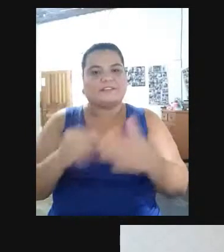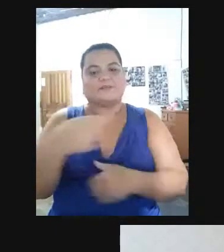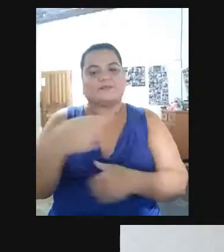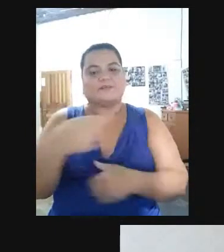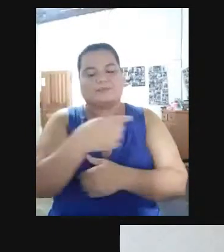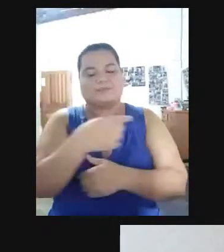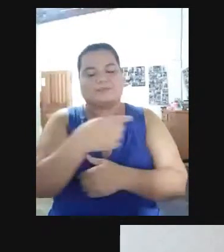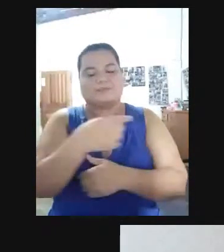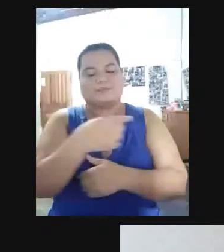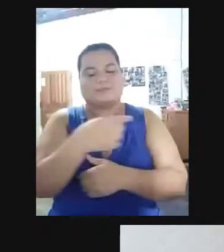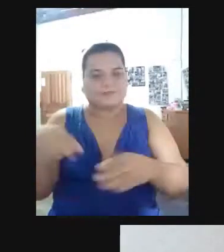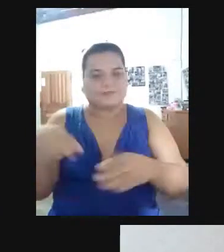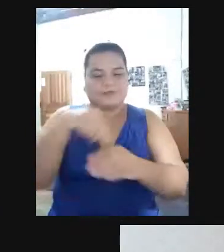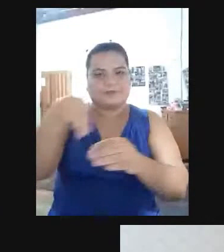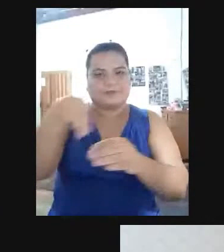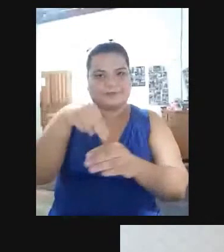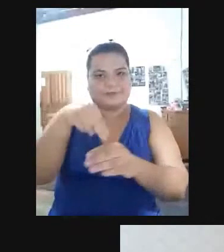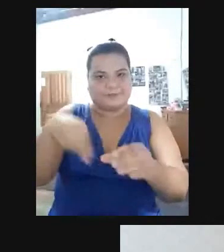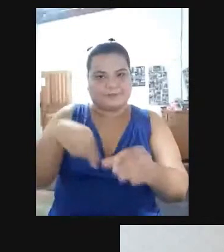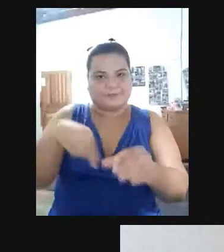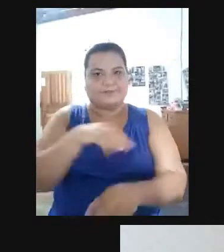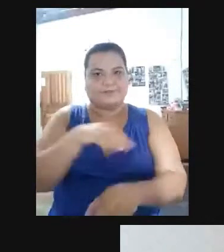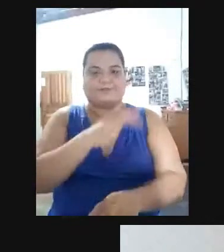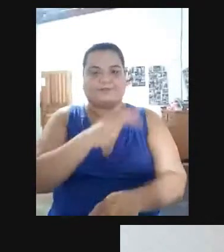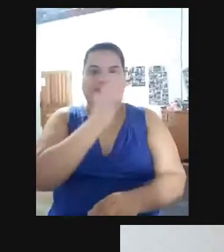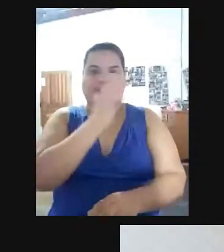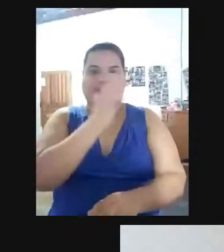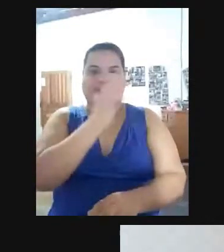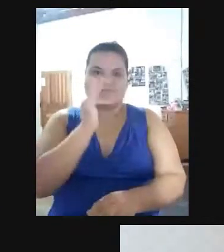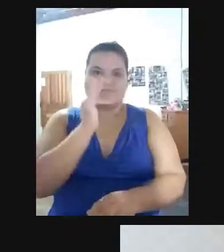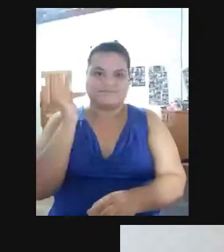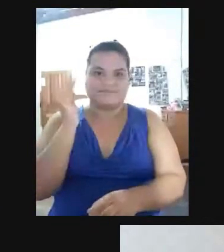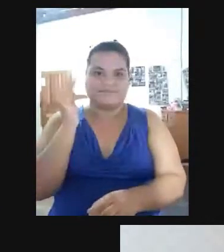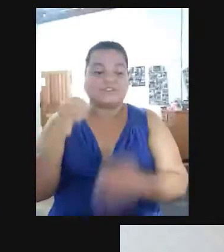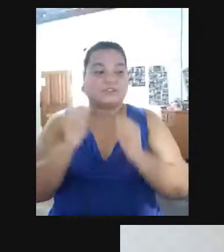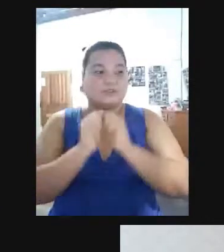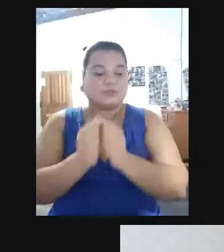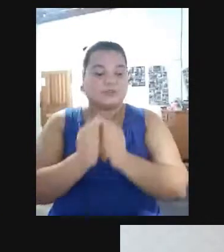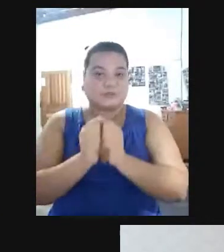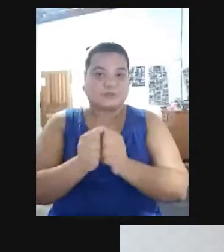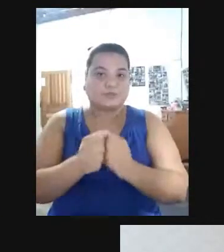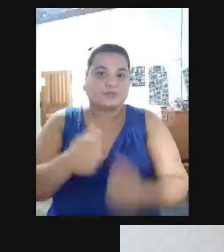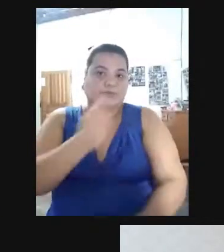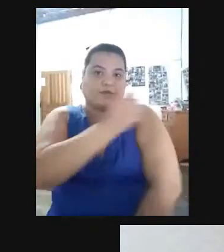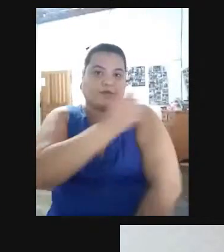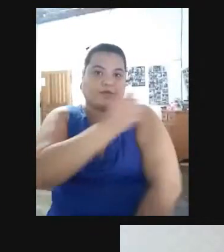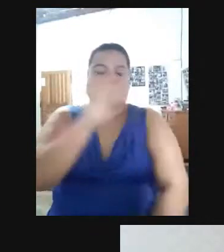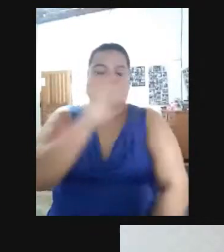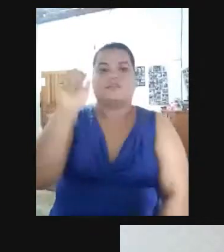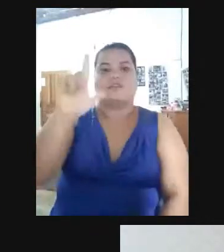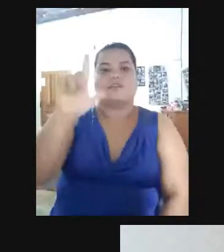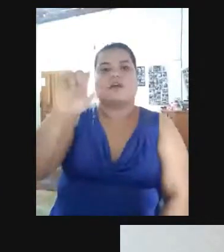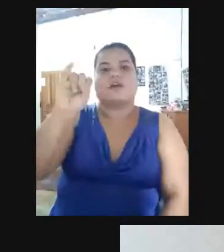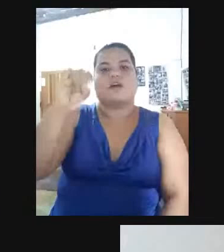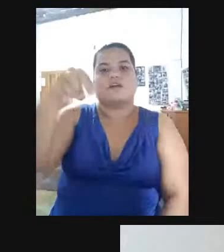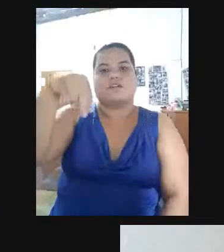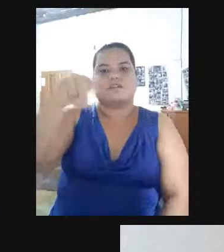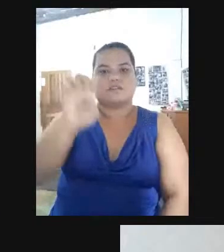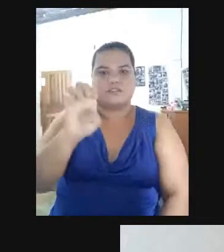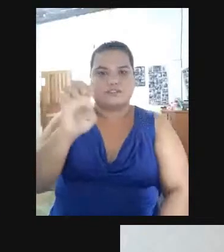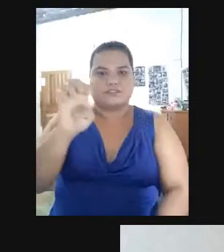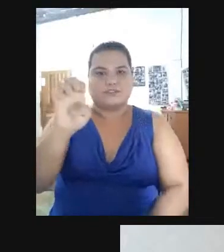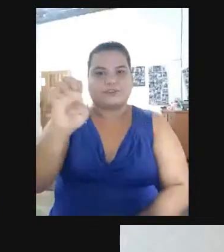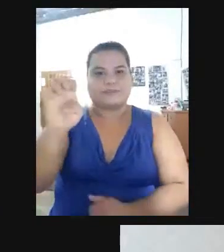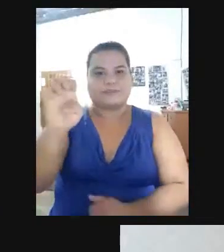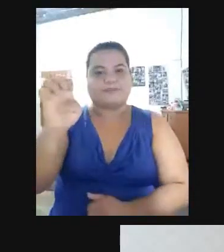nutrição. Eu sou Flávia Dias e hoje, juntamente com a acadêmica Aline Gadelha, estarei moderando as atividades. Em nome